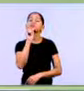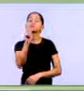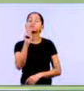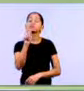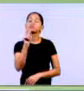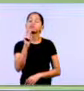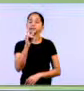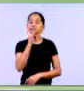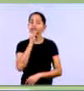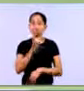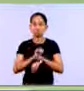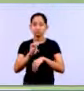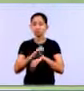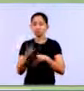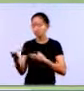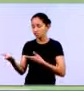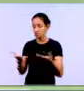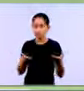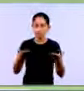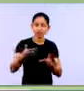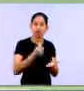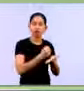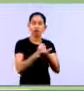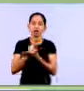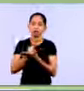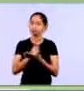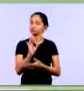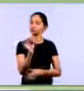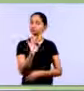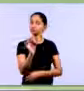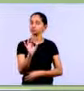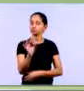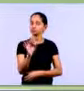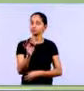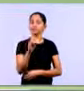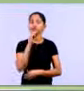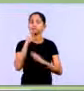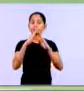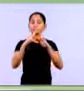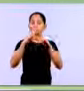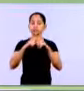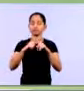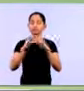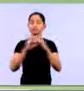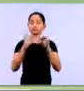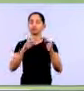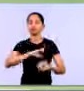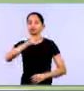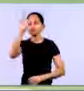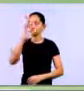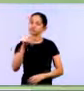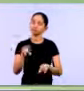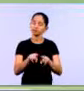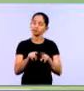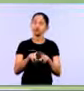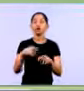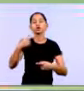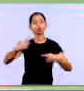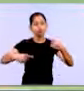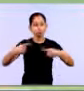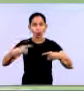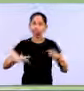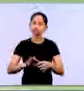recíproca, os entes não podem tributar entre si; a de templos, para preservar a liberdade religiosa; a de partidos políticos